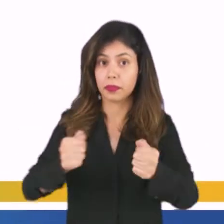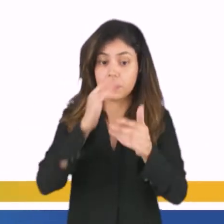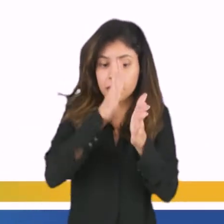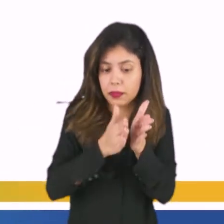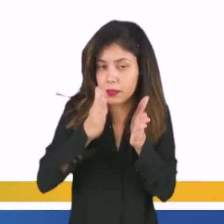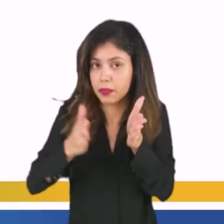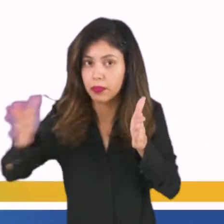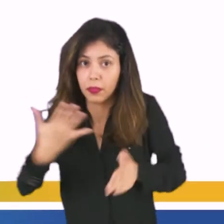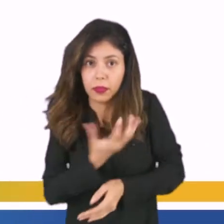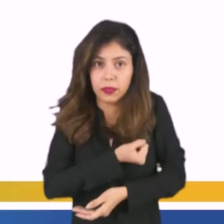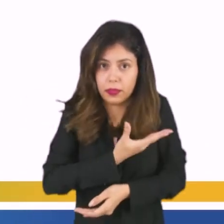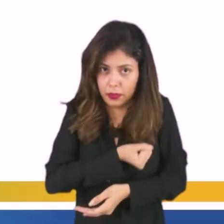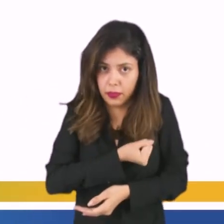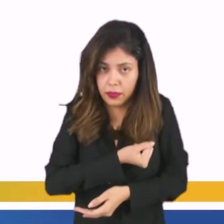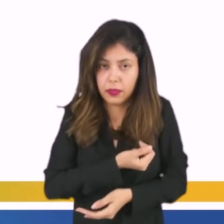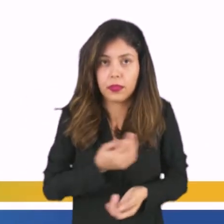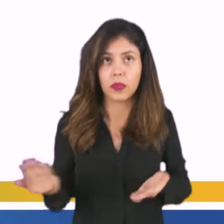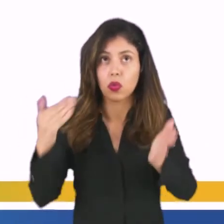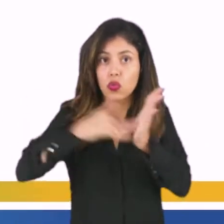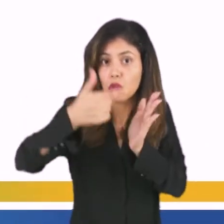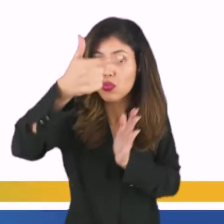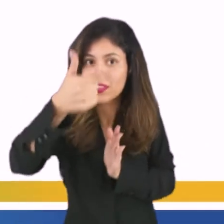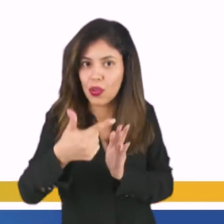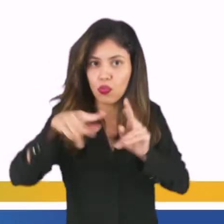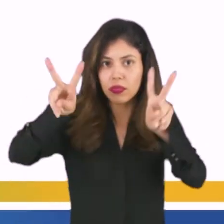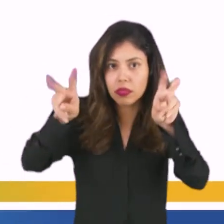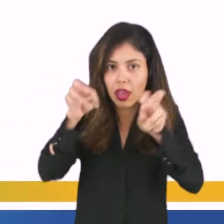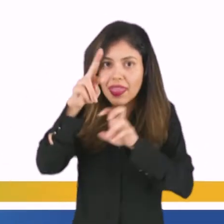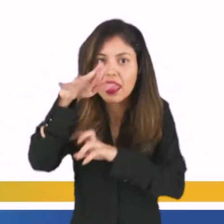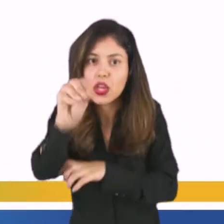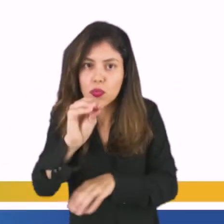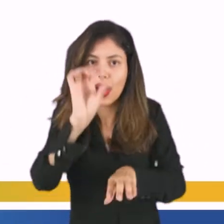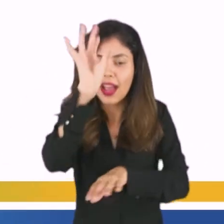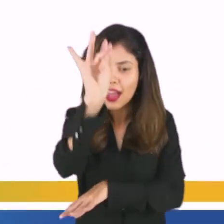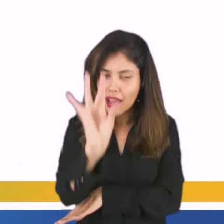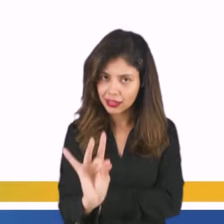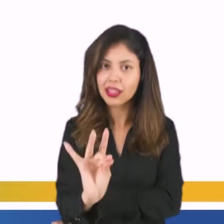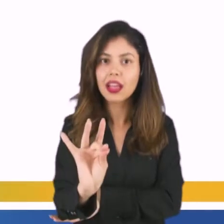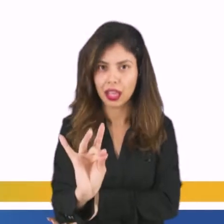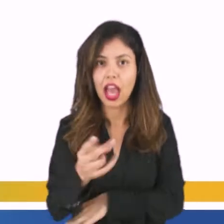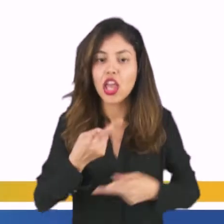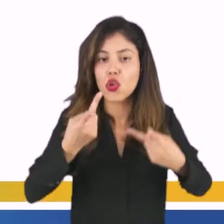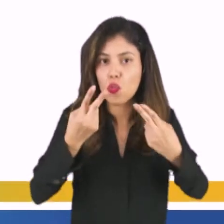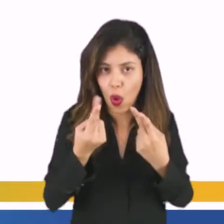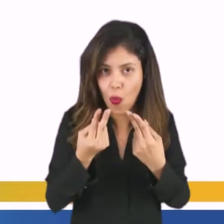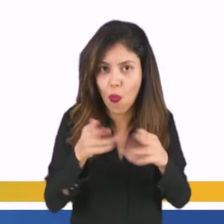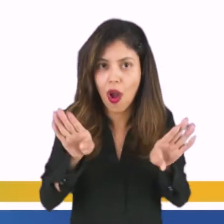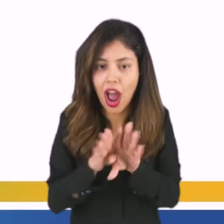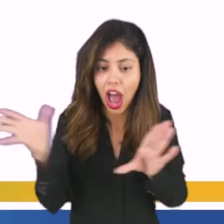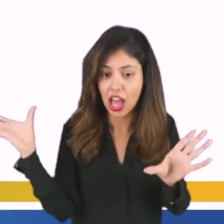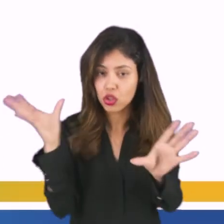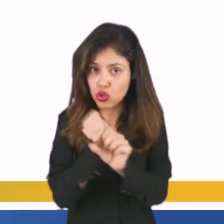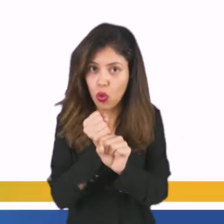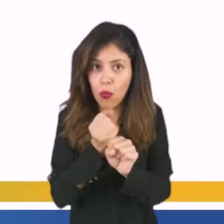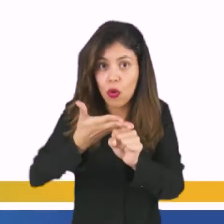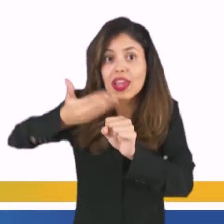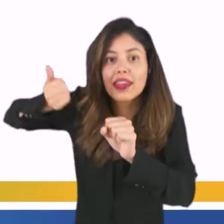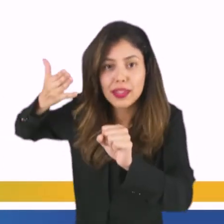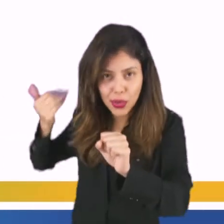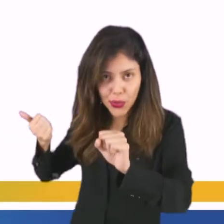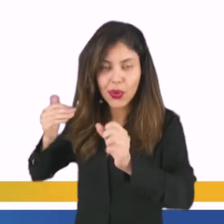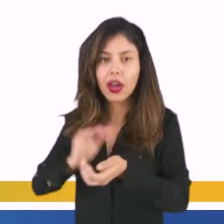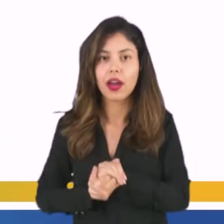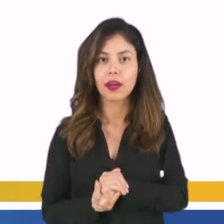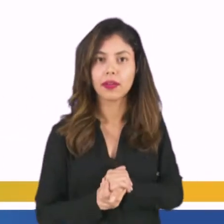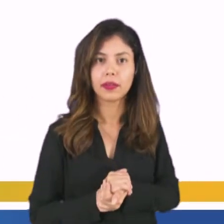Toda a sequência numérica na qual, a partir do segundo termo, cada termo é igual à soma do seu